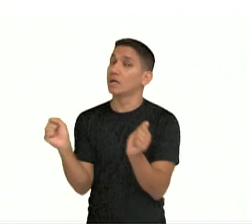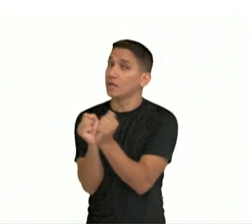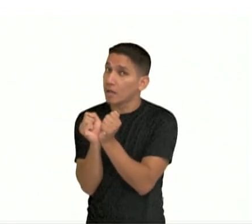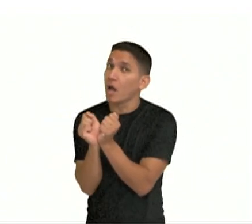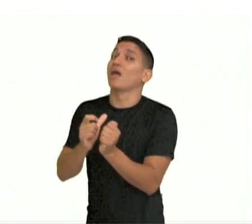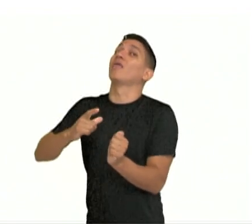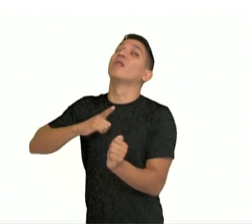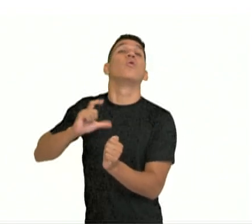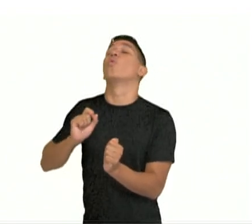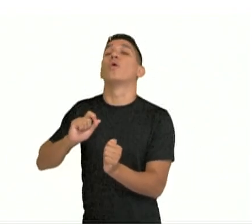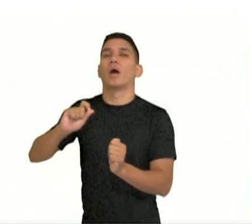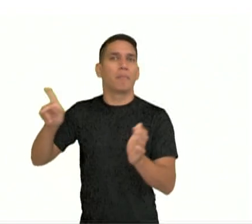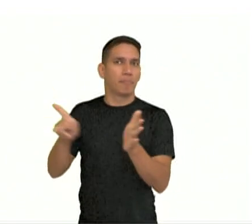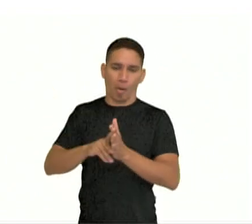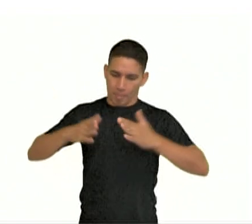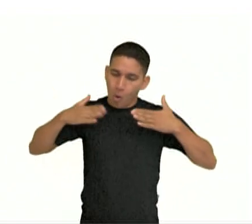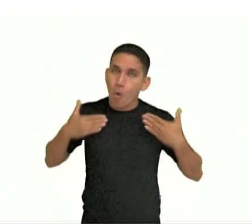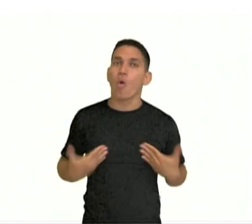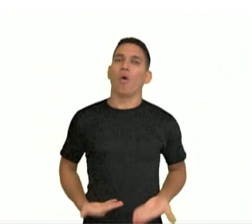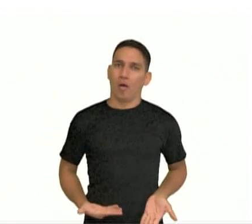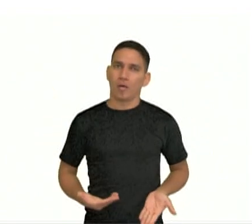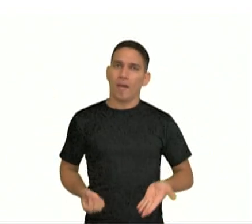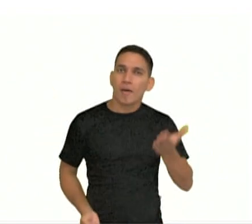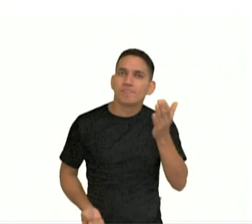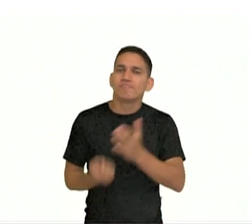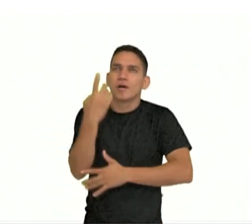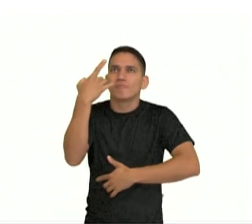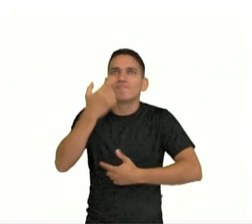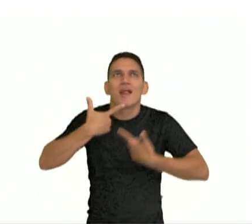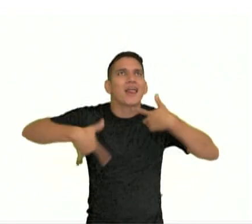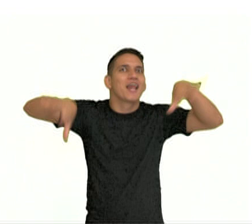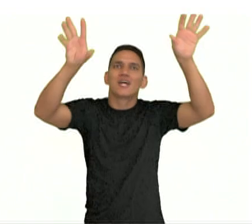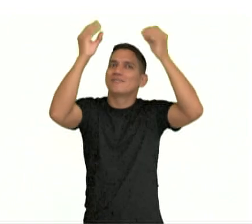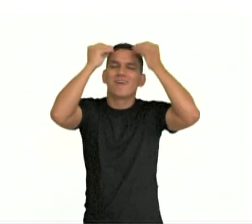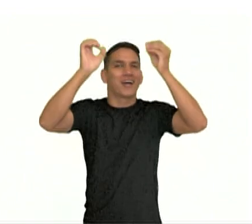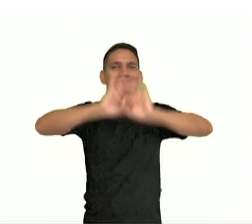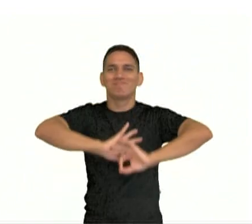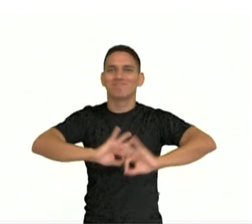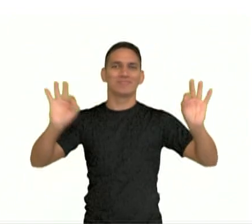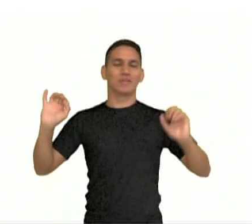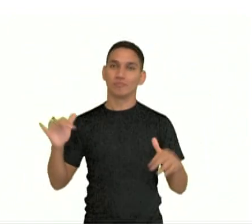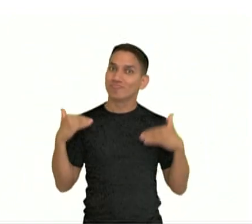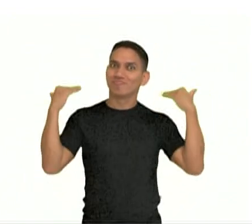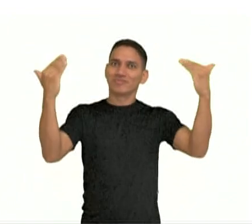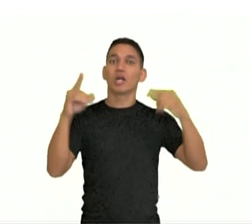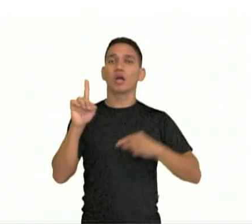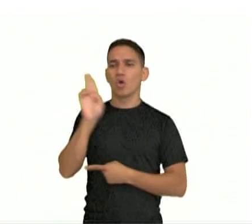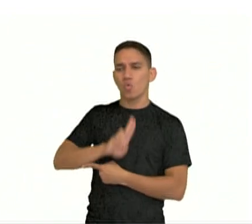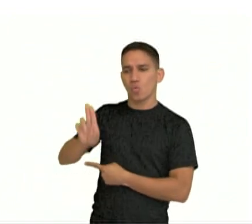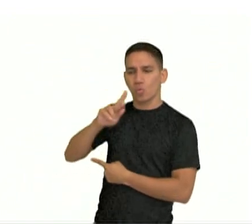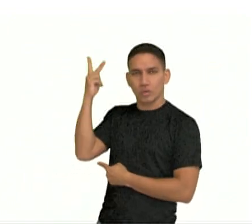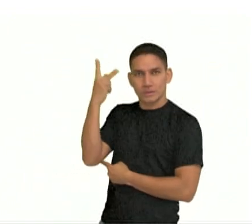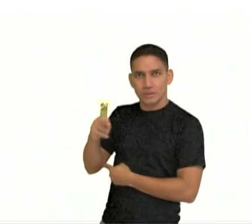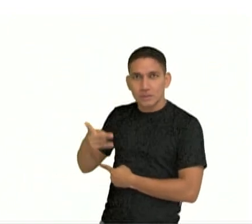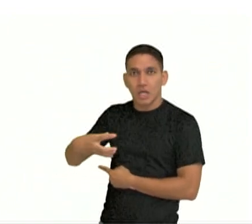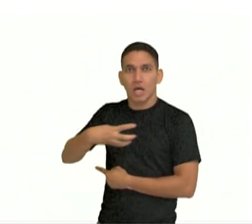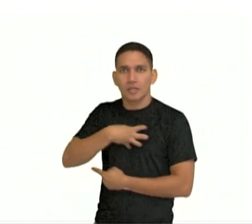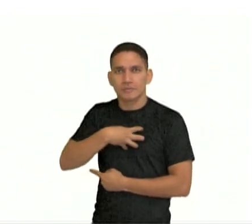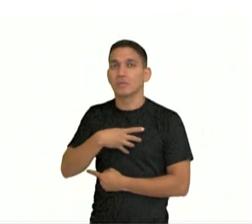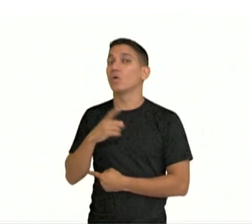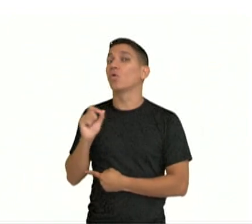possuíam o que era o próprio corpo eles criaram essa linguagem impressionante então eles utilizavam